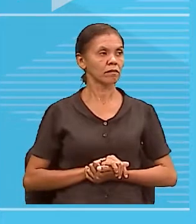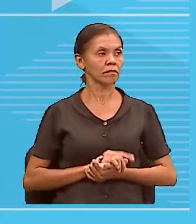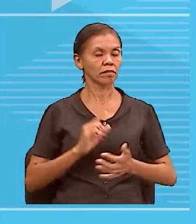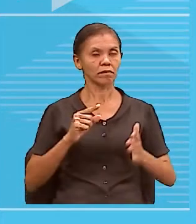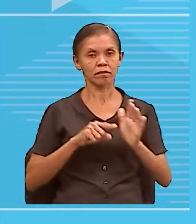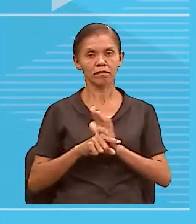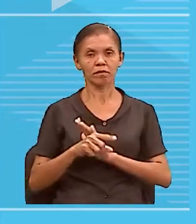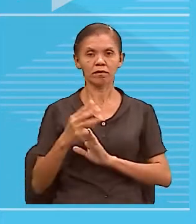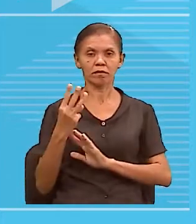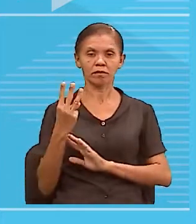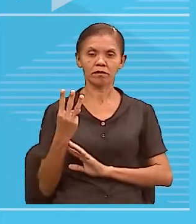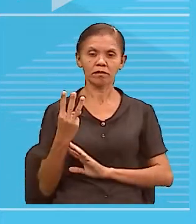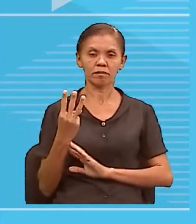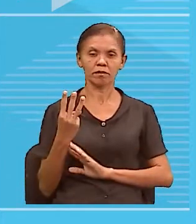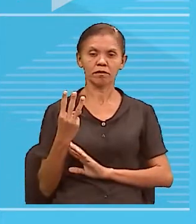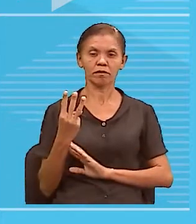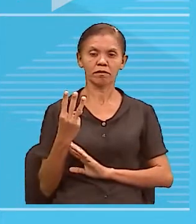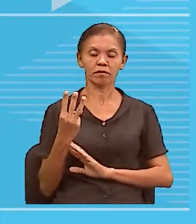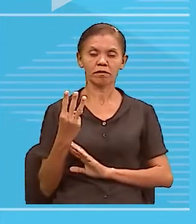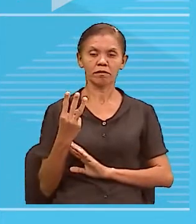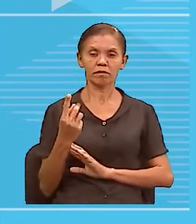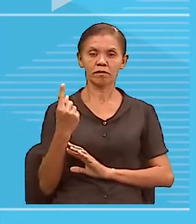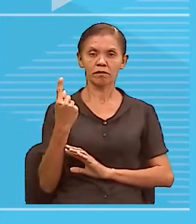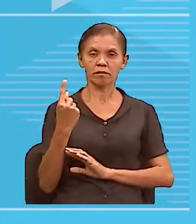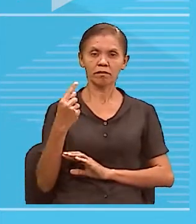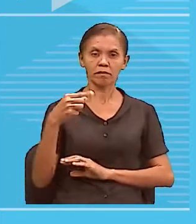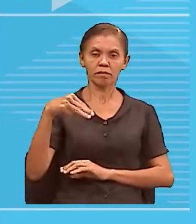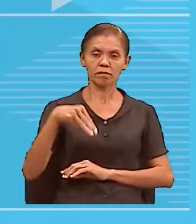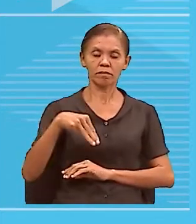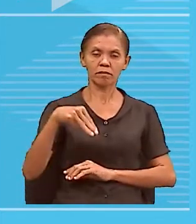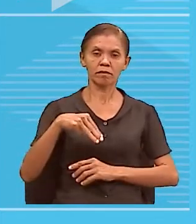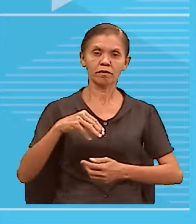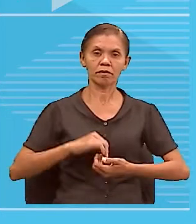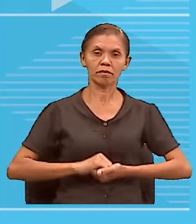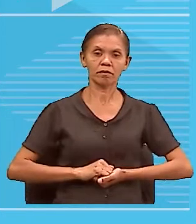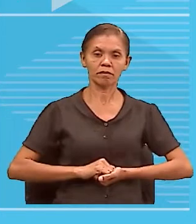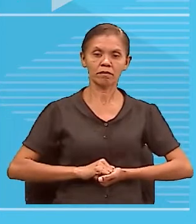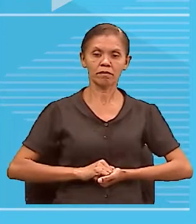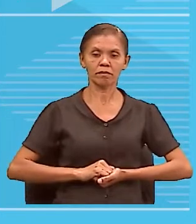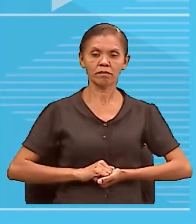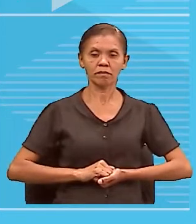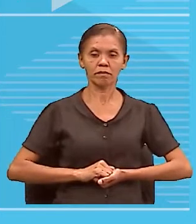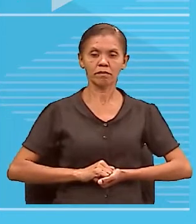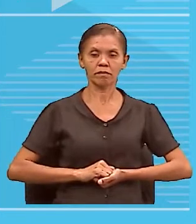a questão três Marco também um minuto Fernando a